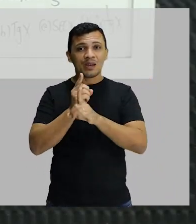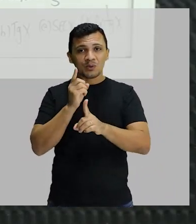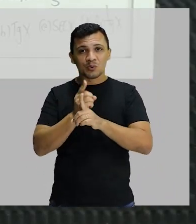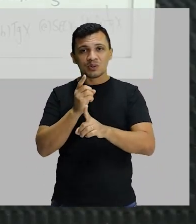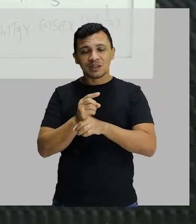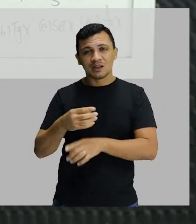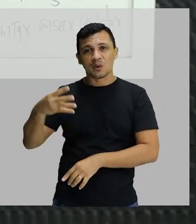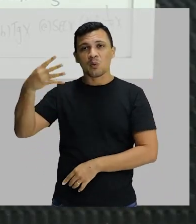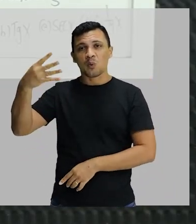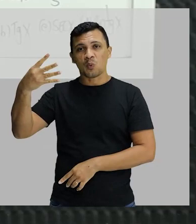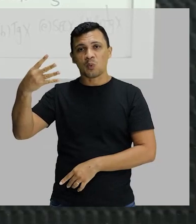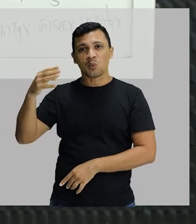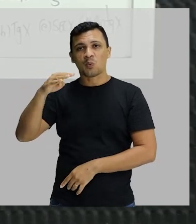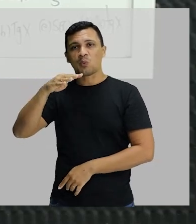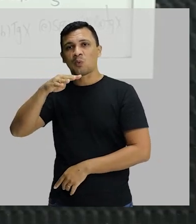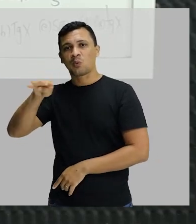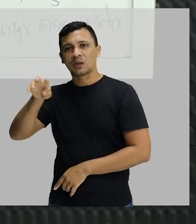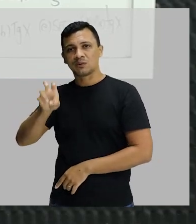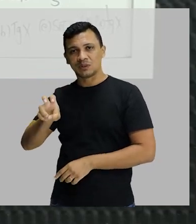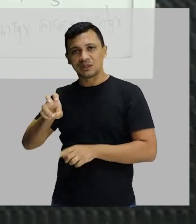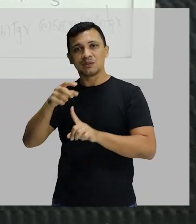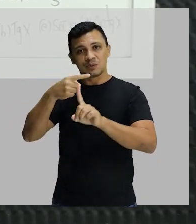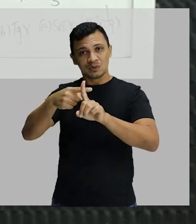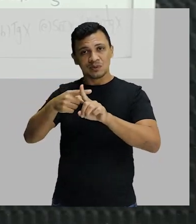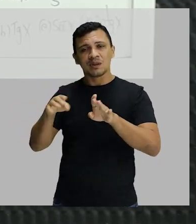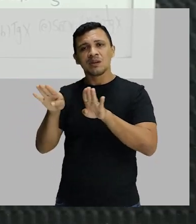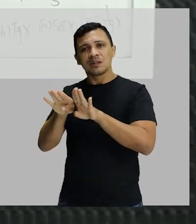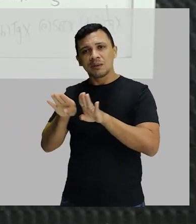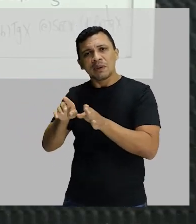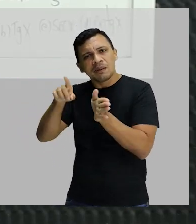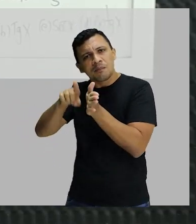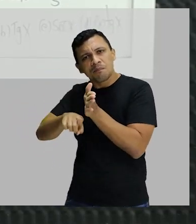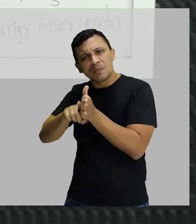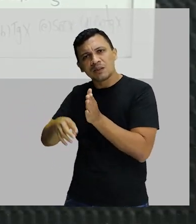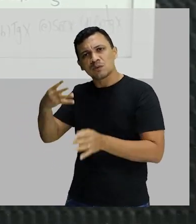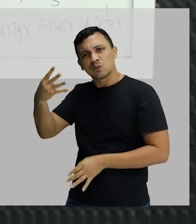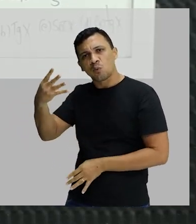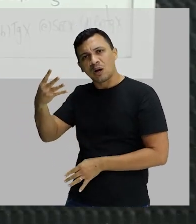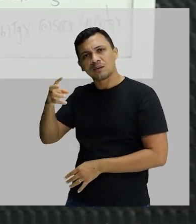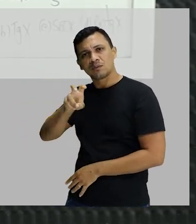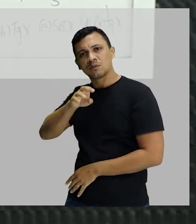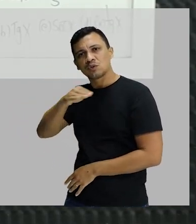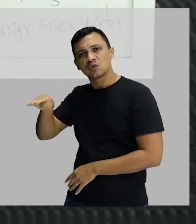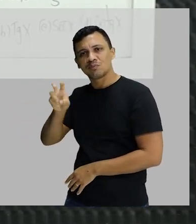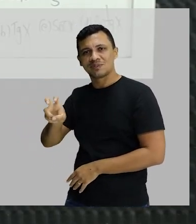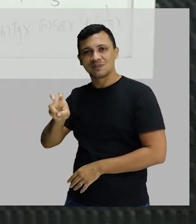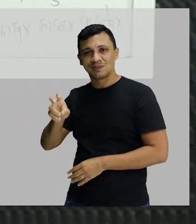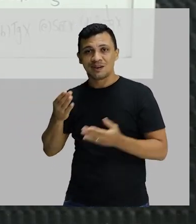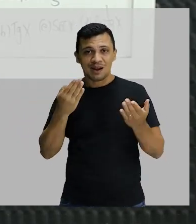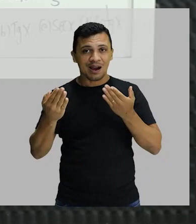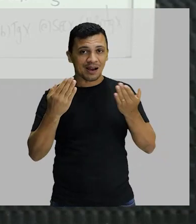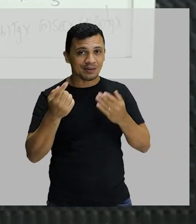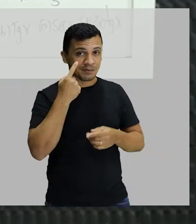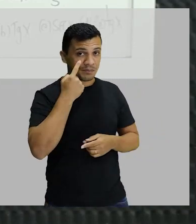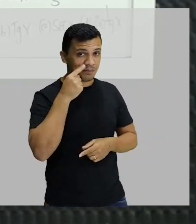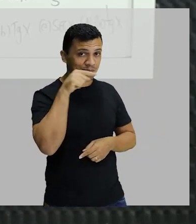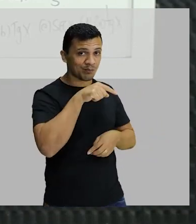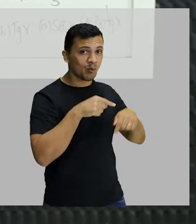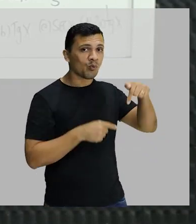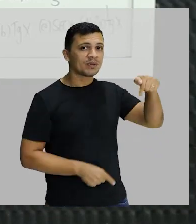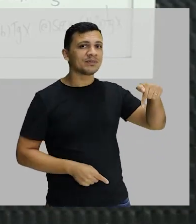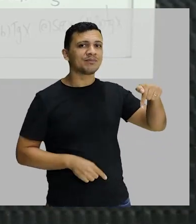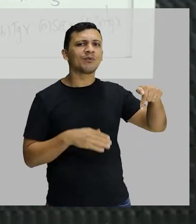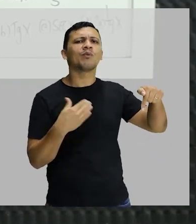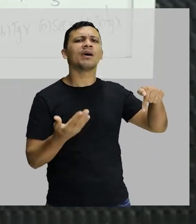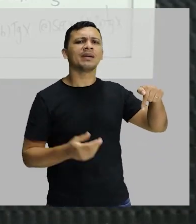4/5. E aí, qual vai servir, o 4/5 ou menos 4/5? Aí você tem que analisar o quadrante, né? Qual é o quadrante